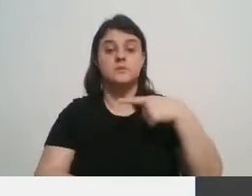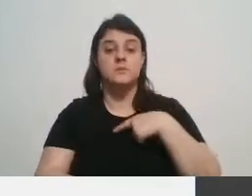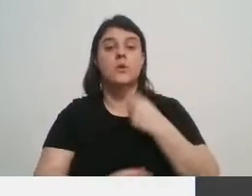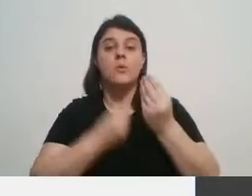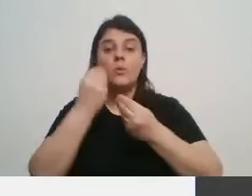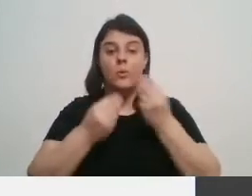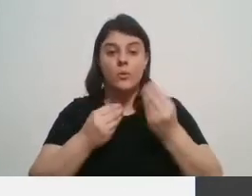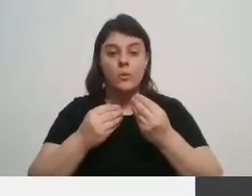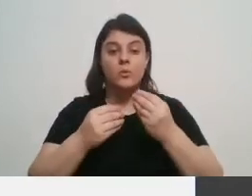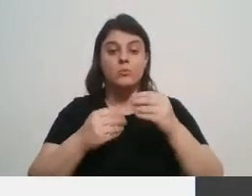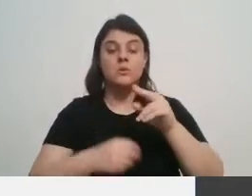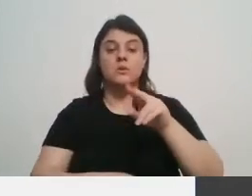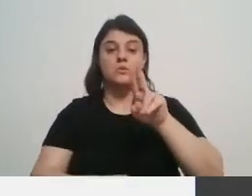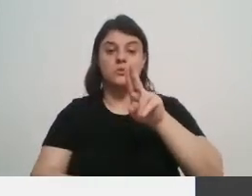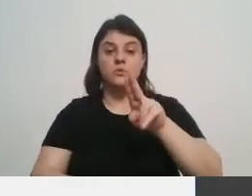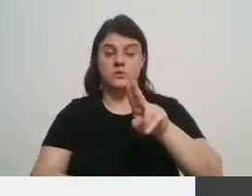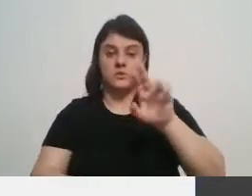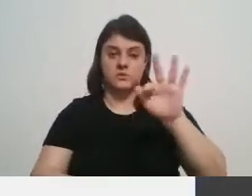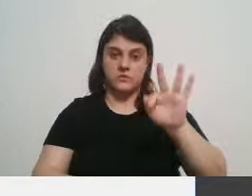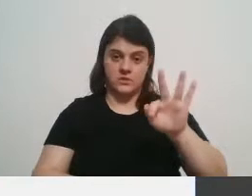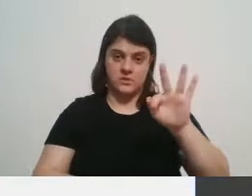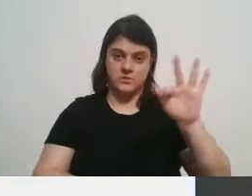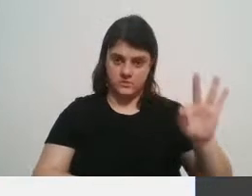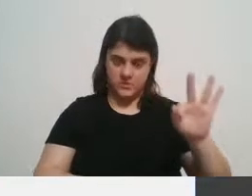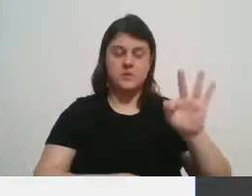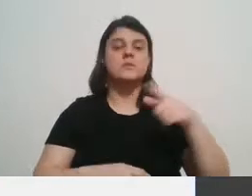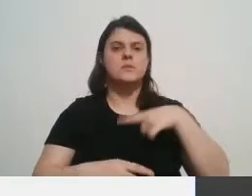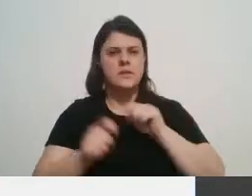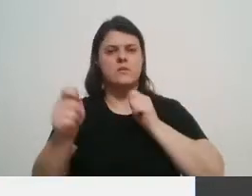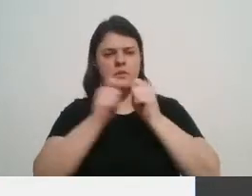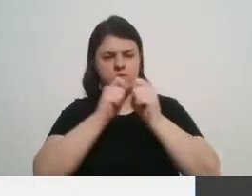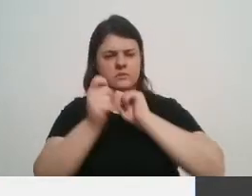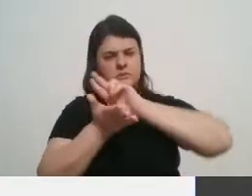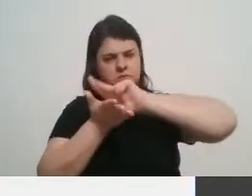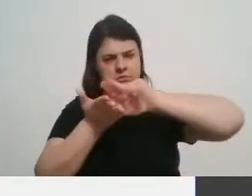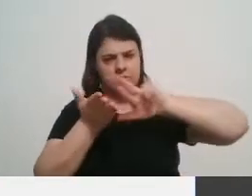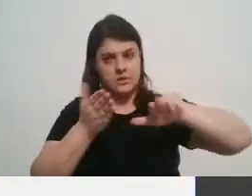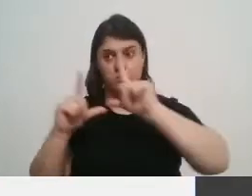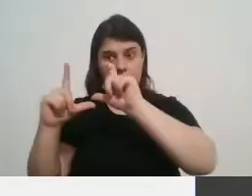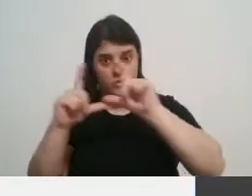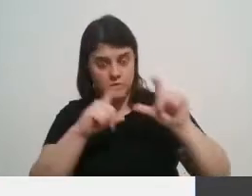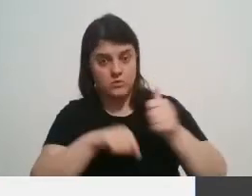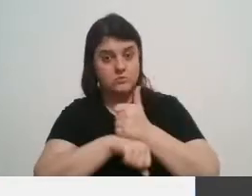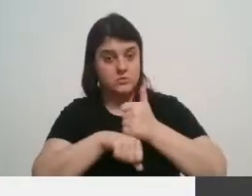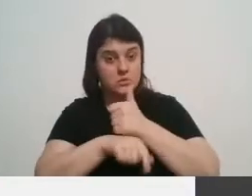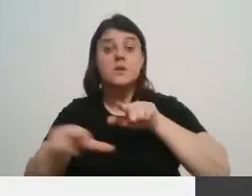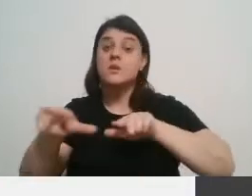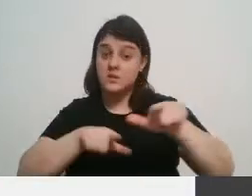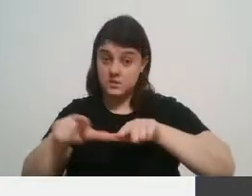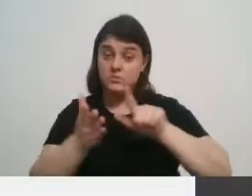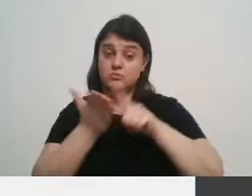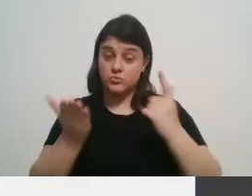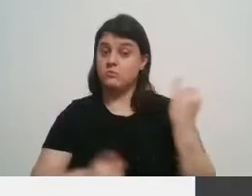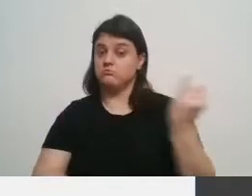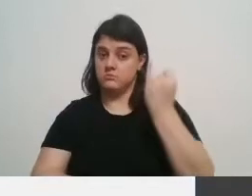da Universidade Federal Fluminense, tem uma série de entrevistas com fotógrafos, inclusive que atuaram na última hora, super importante. E